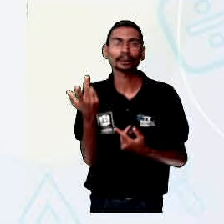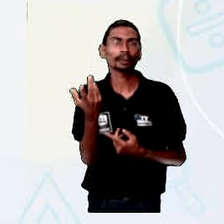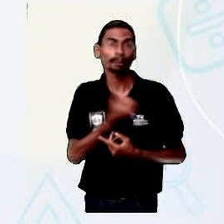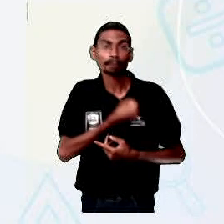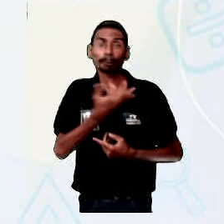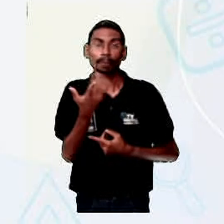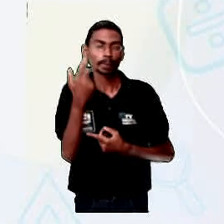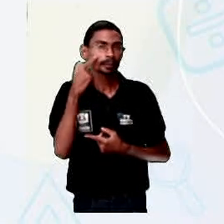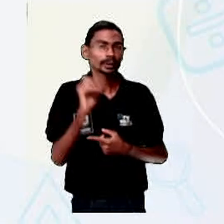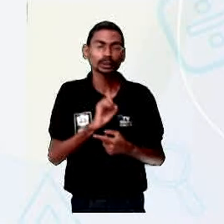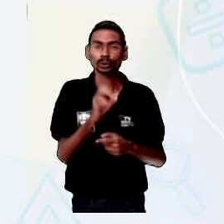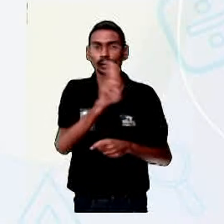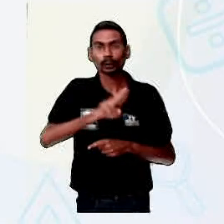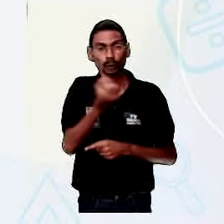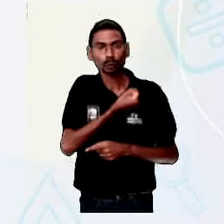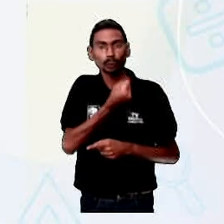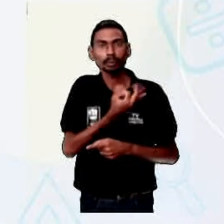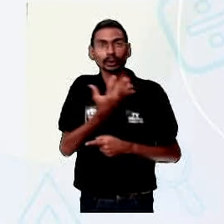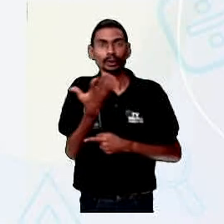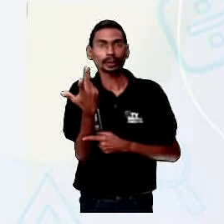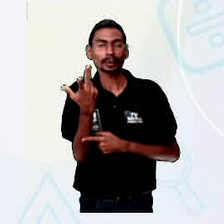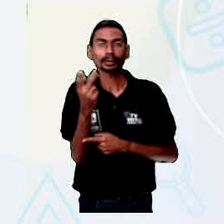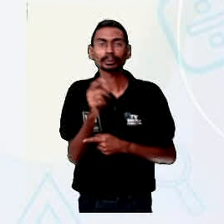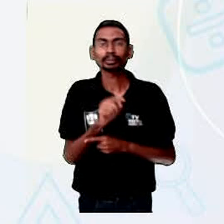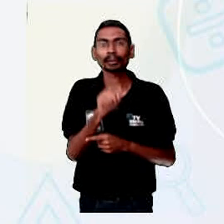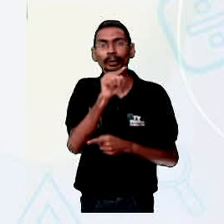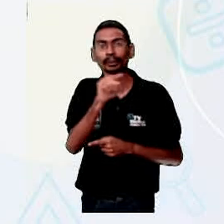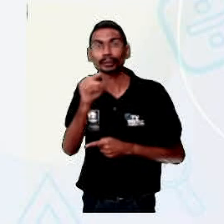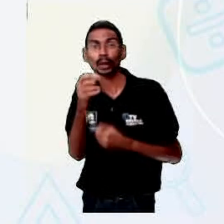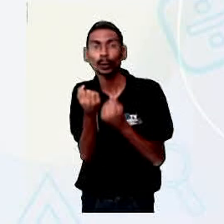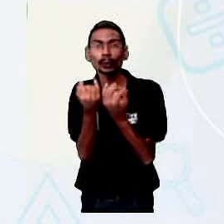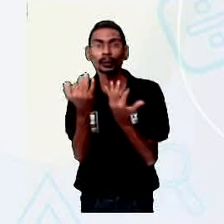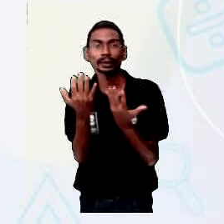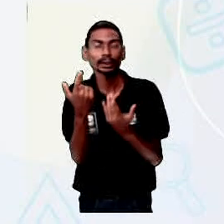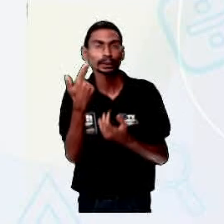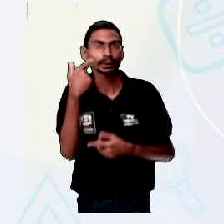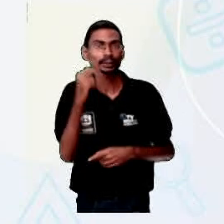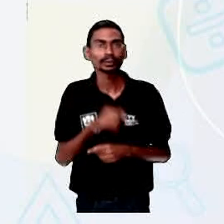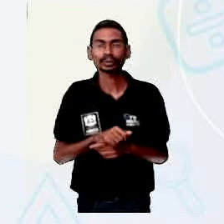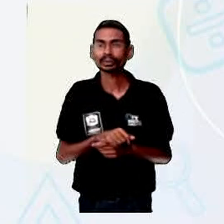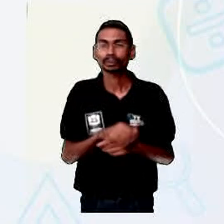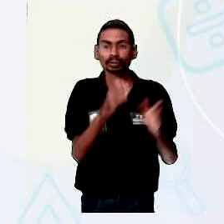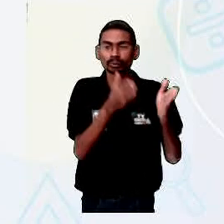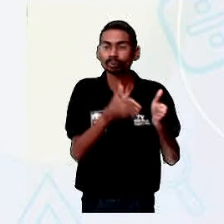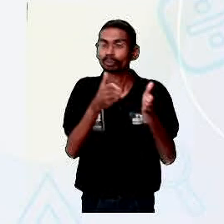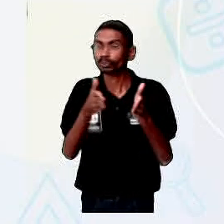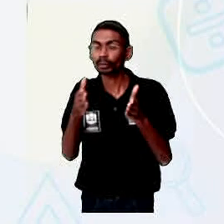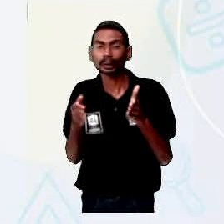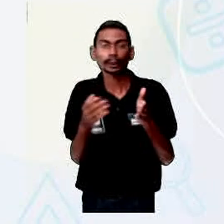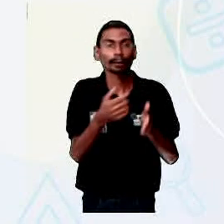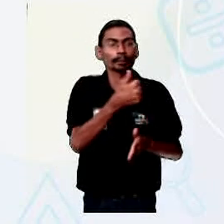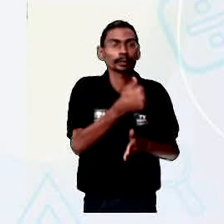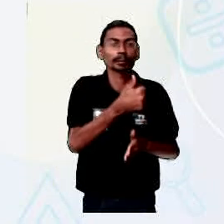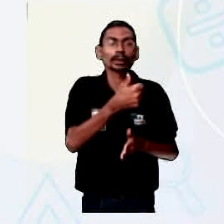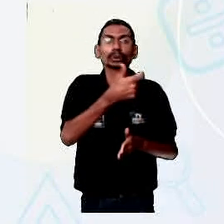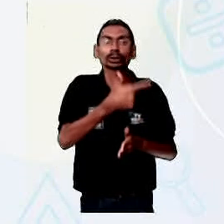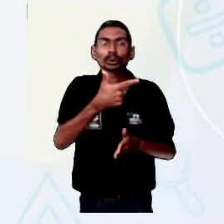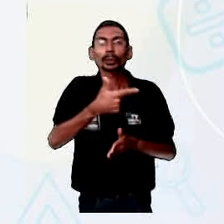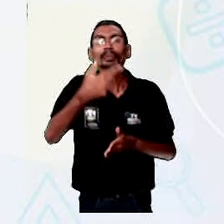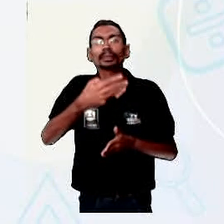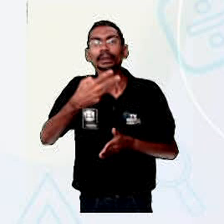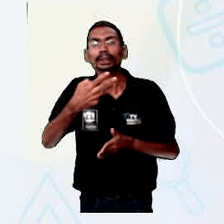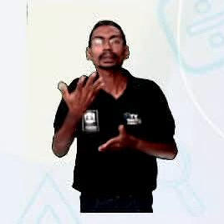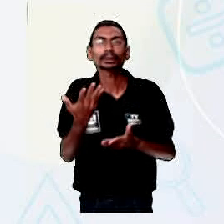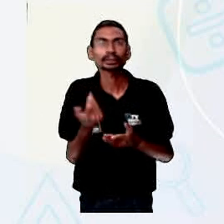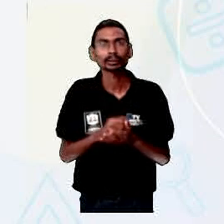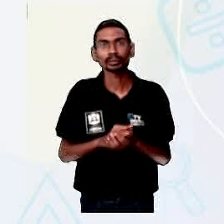esses números naturais para contar uma quantidade, para ordenar a posição, primeiro, segundo, terceiro, para falar